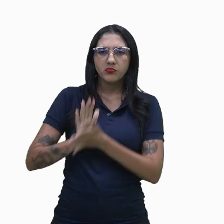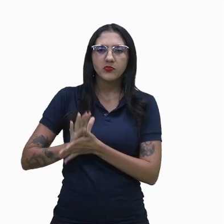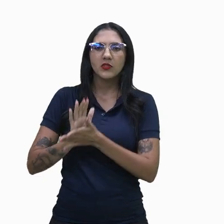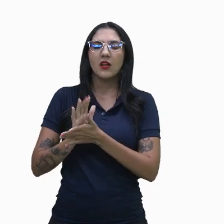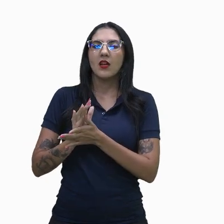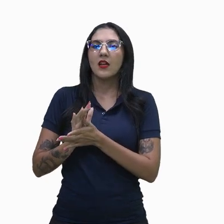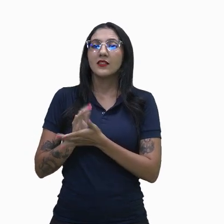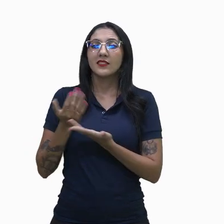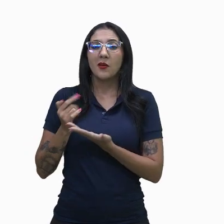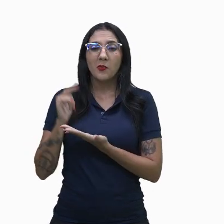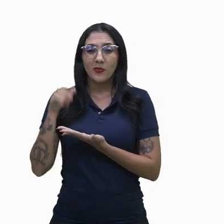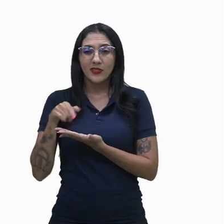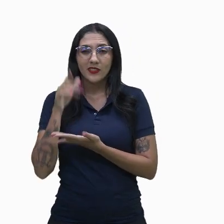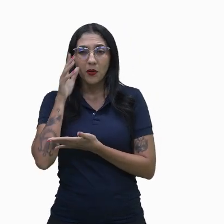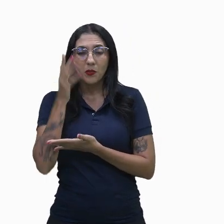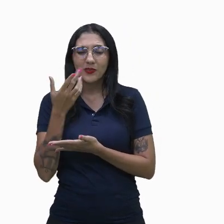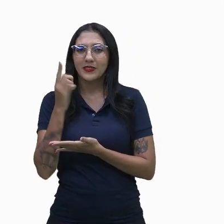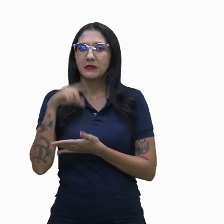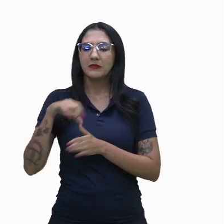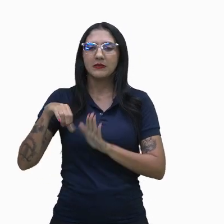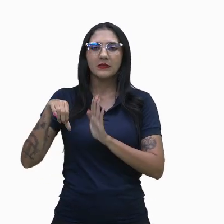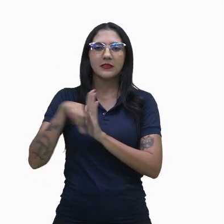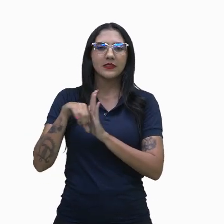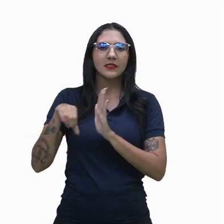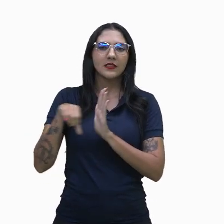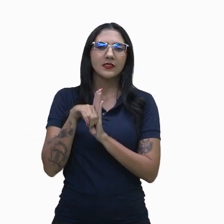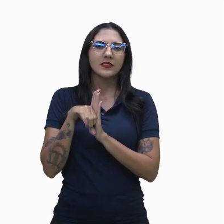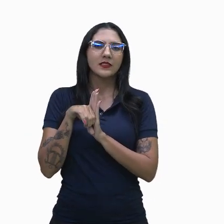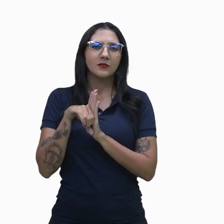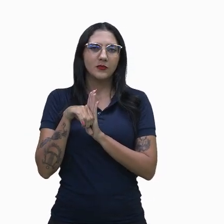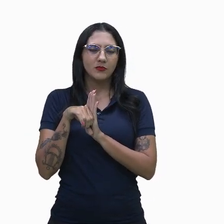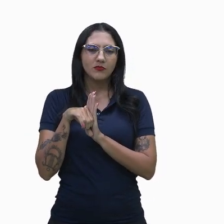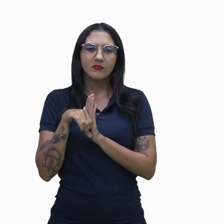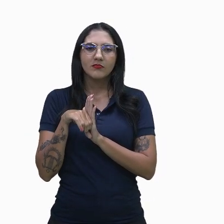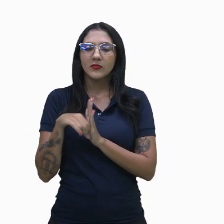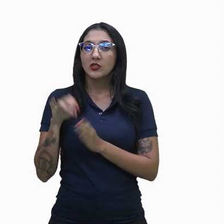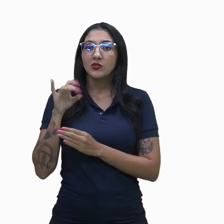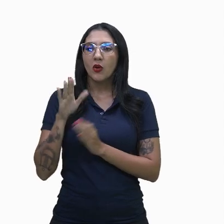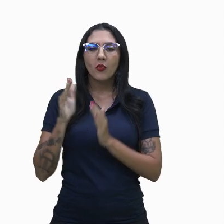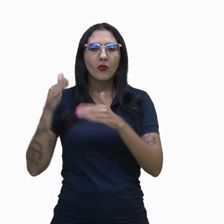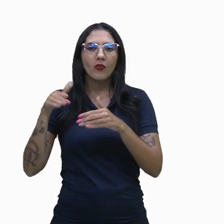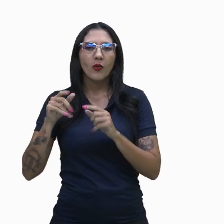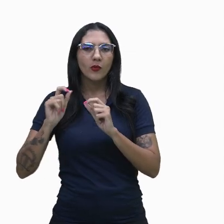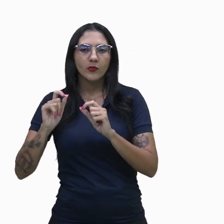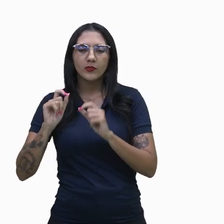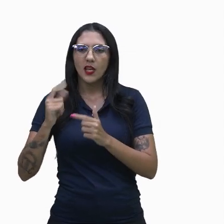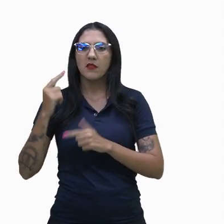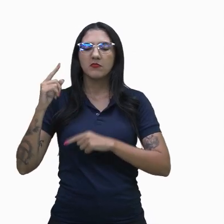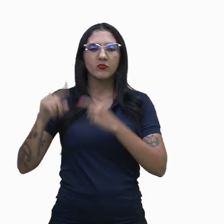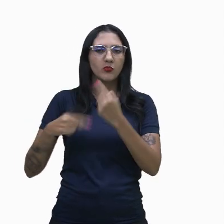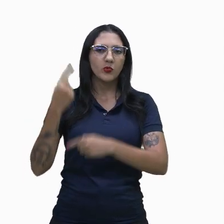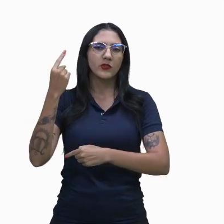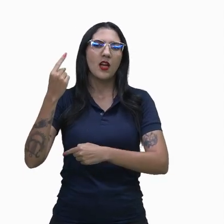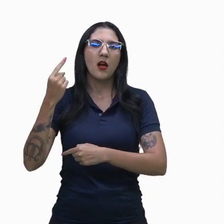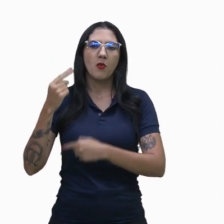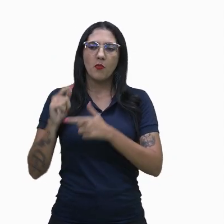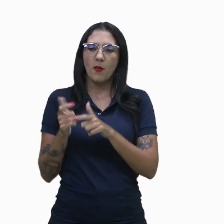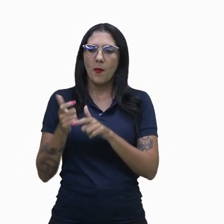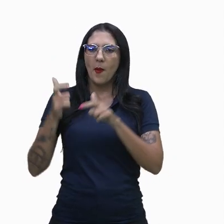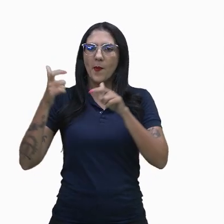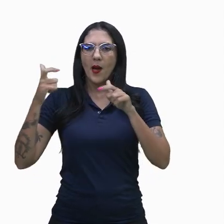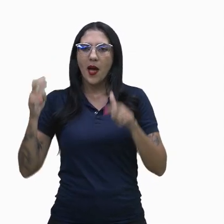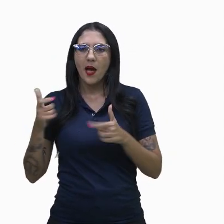forma ilegal, né? De forma ilegal, predatória, em nome ali do progresso, né? Do crescimento,